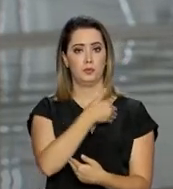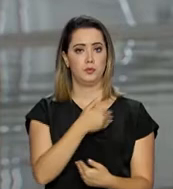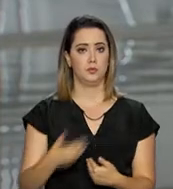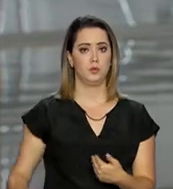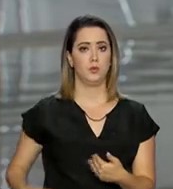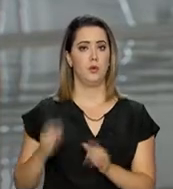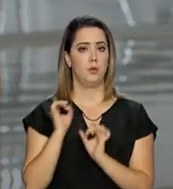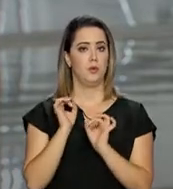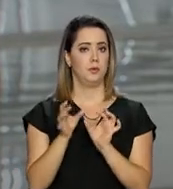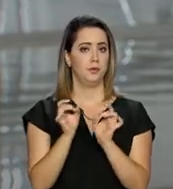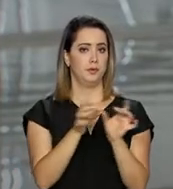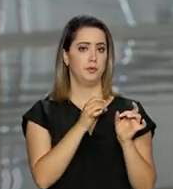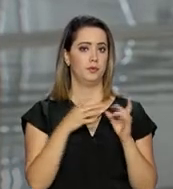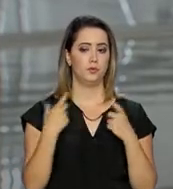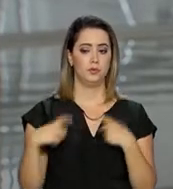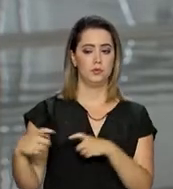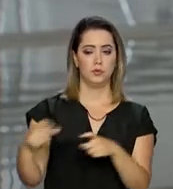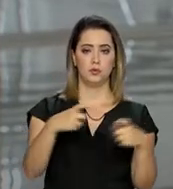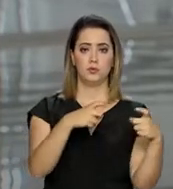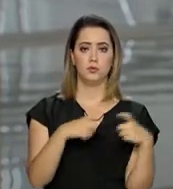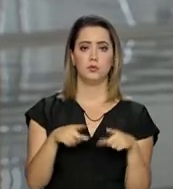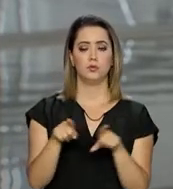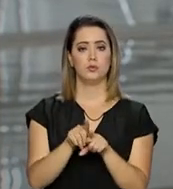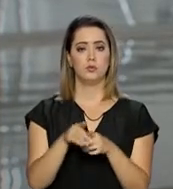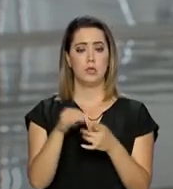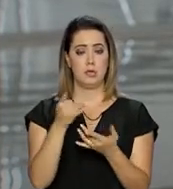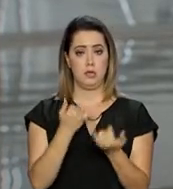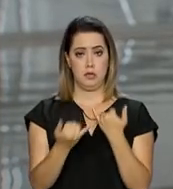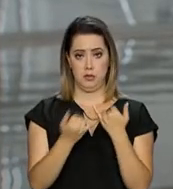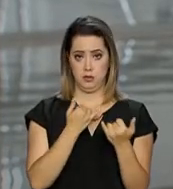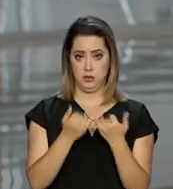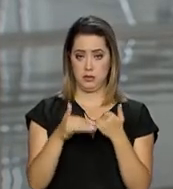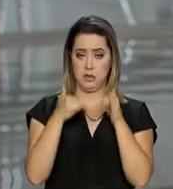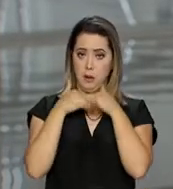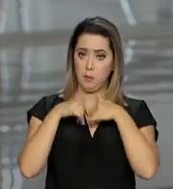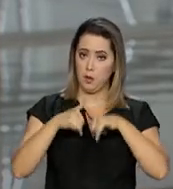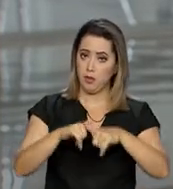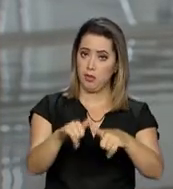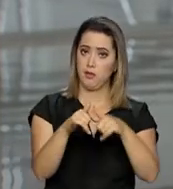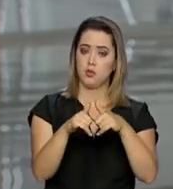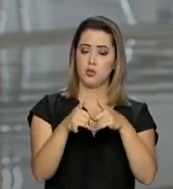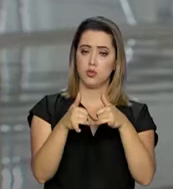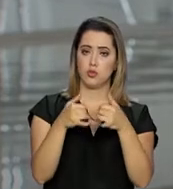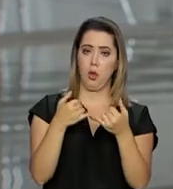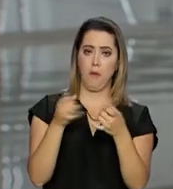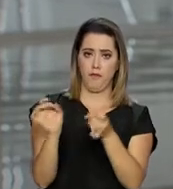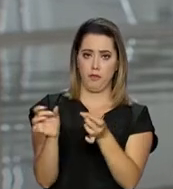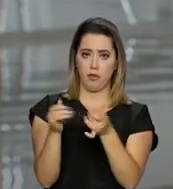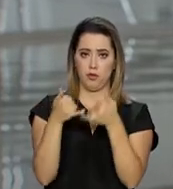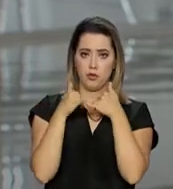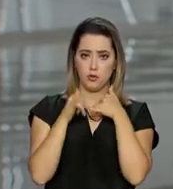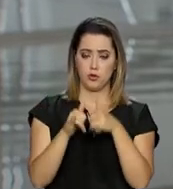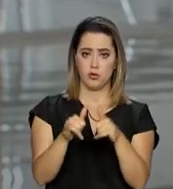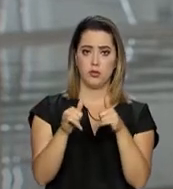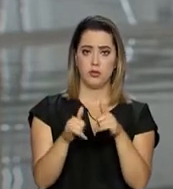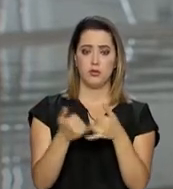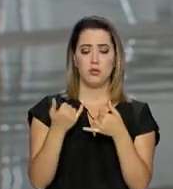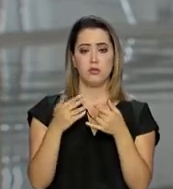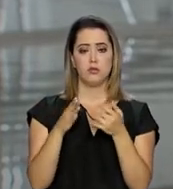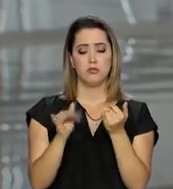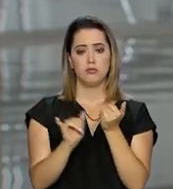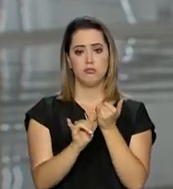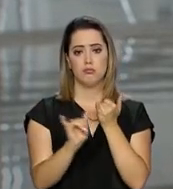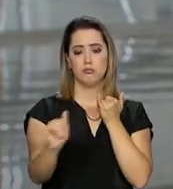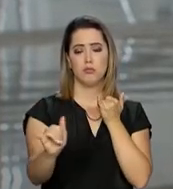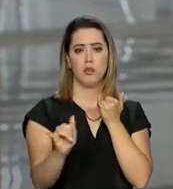leilões em áreas específicas como no caso de energia com a transmissão para a iniciativa